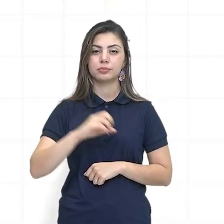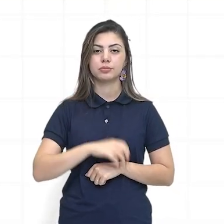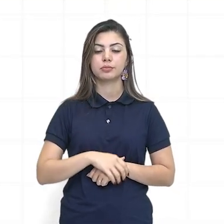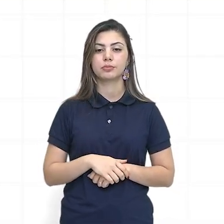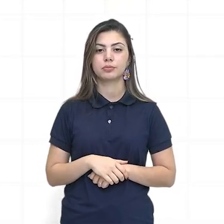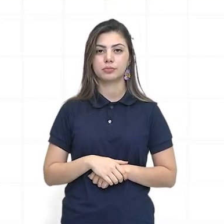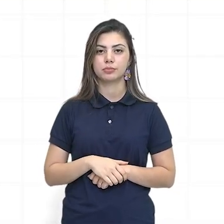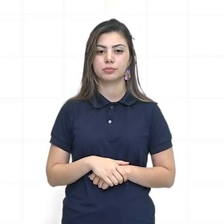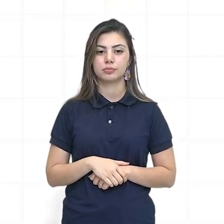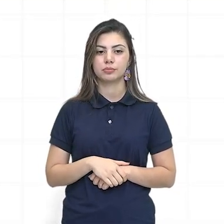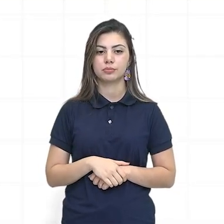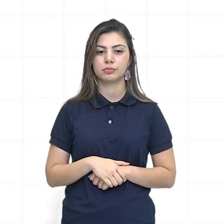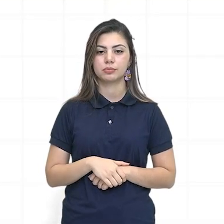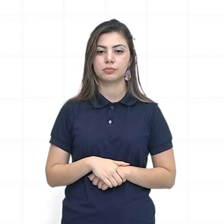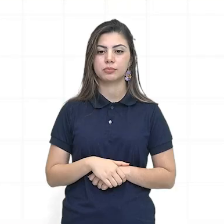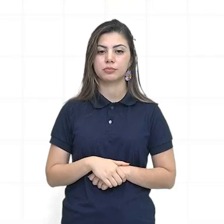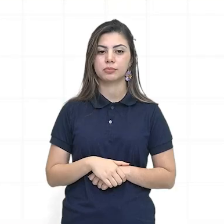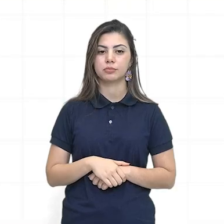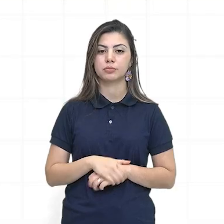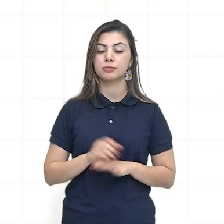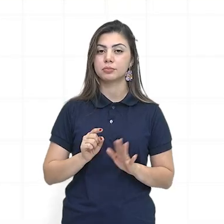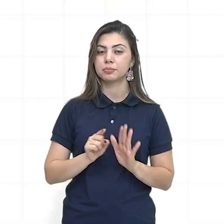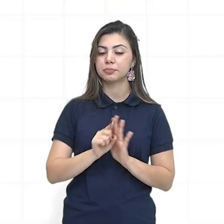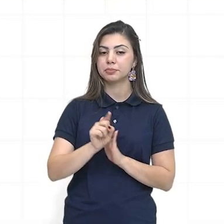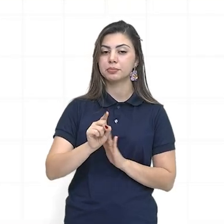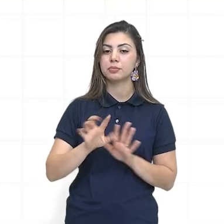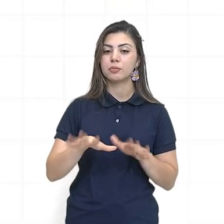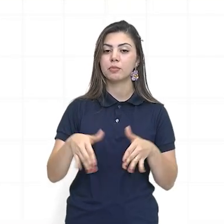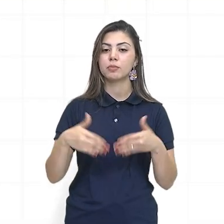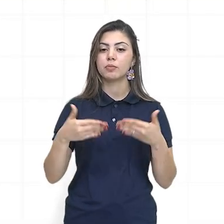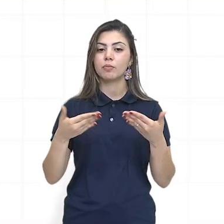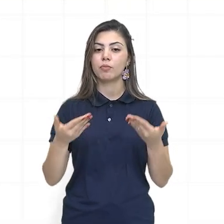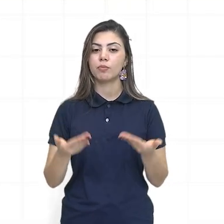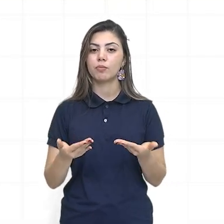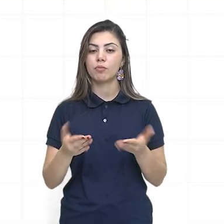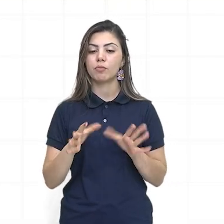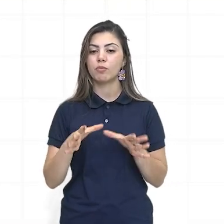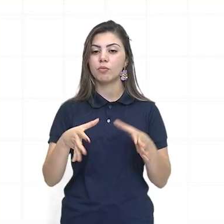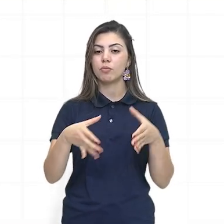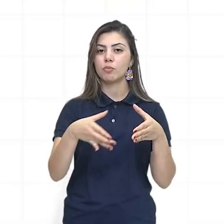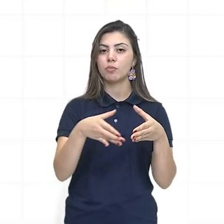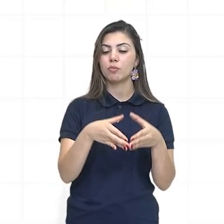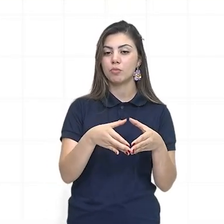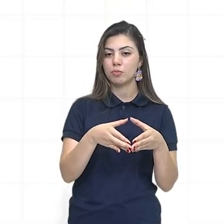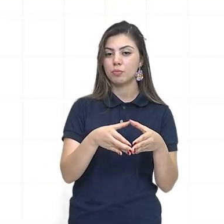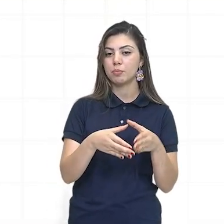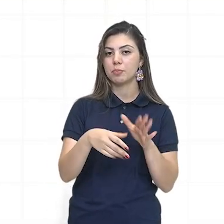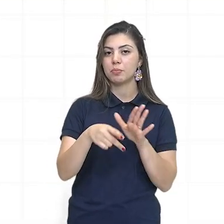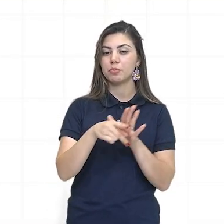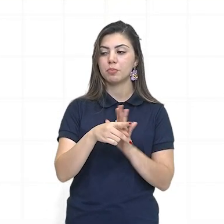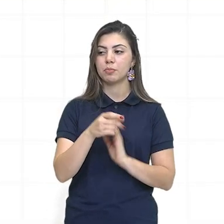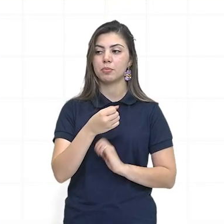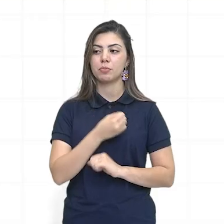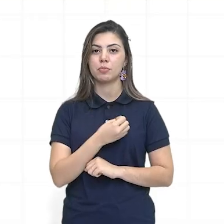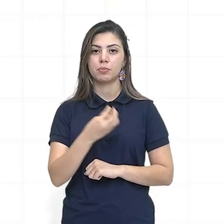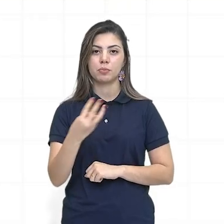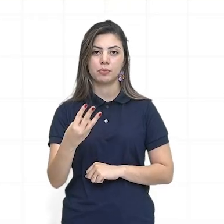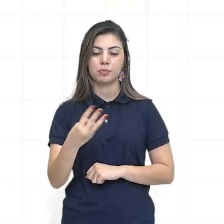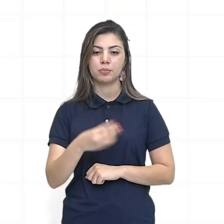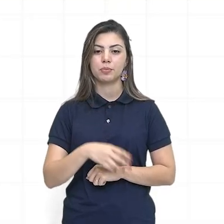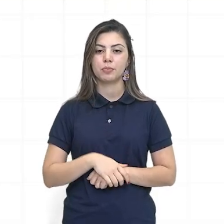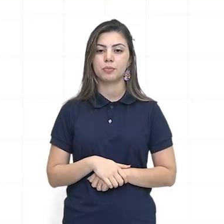32.049. Aí vem, né, a qual classe que pertence o